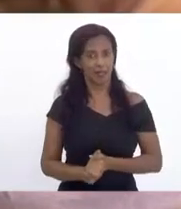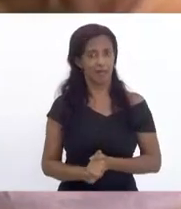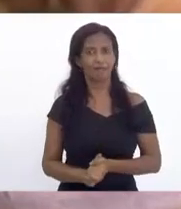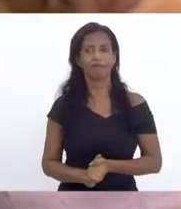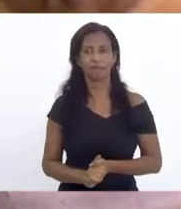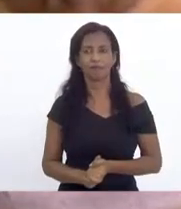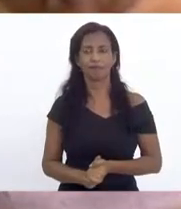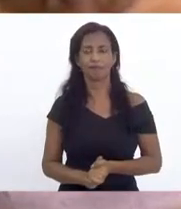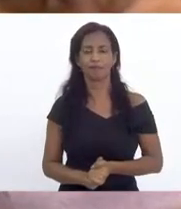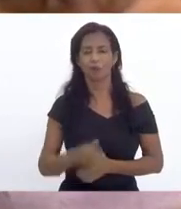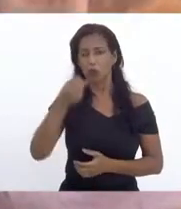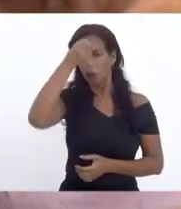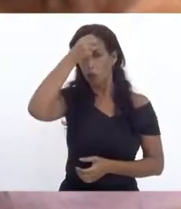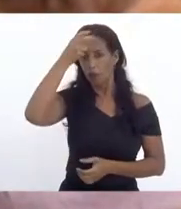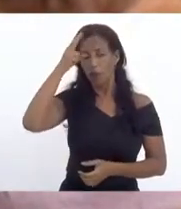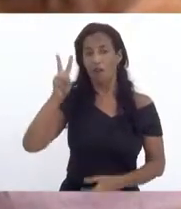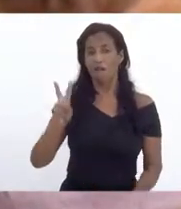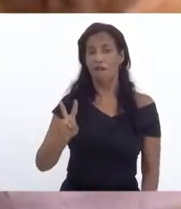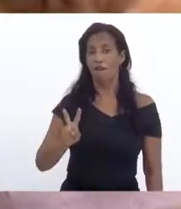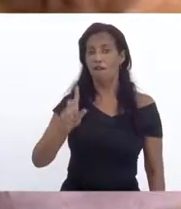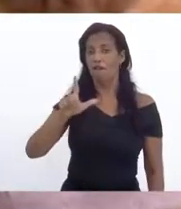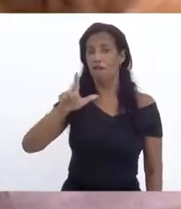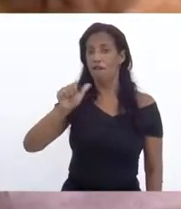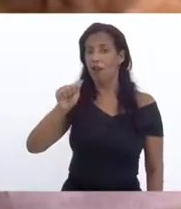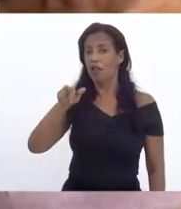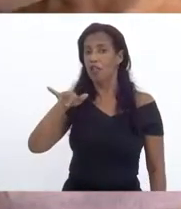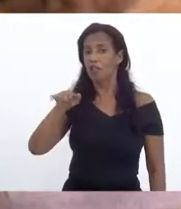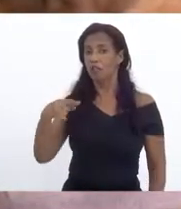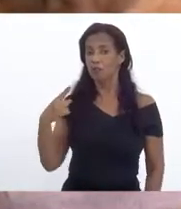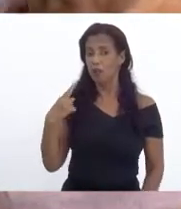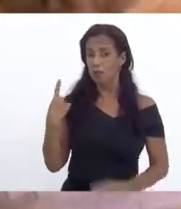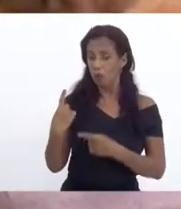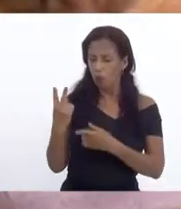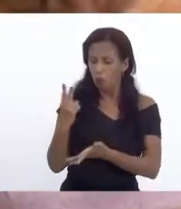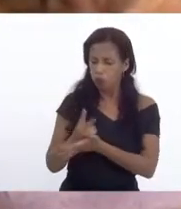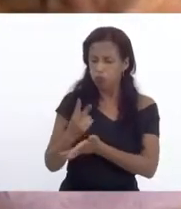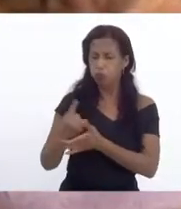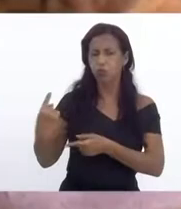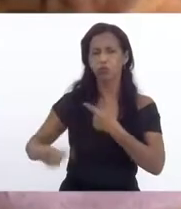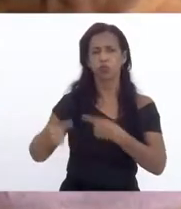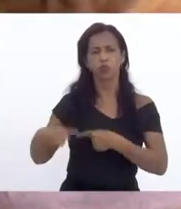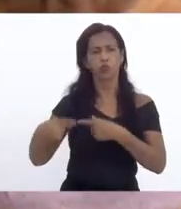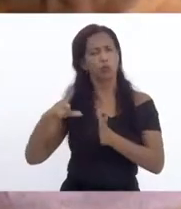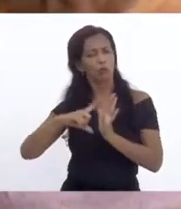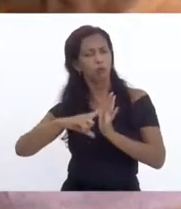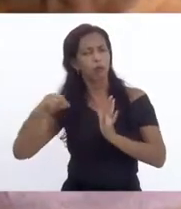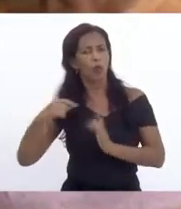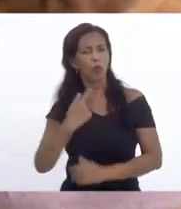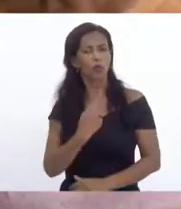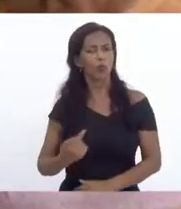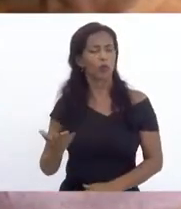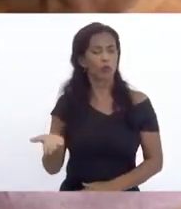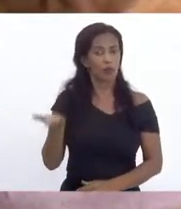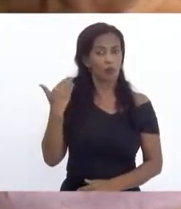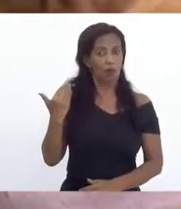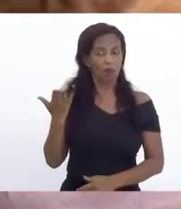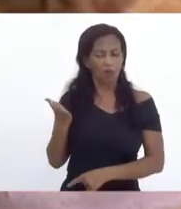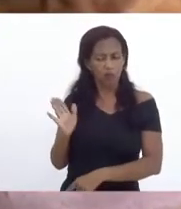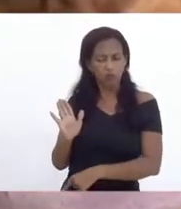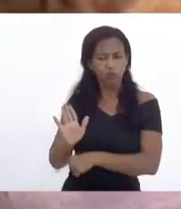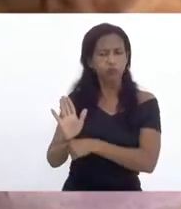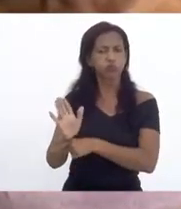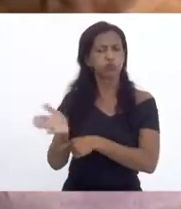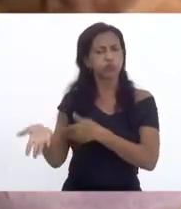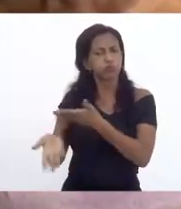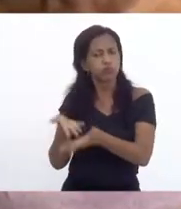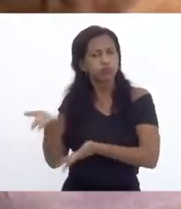breve, o prefeito Vladimir por ter mantido algumas políticas importantes de destaque do governo anterior que colaboram